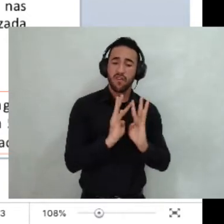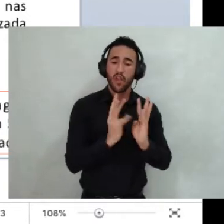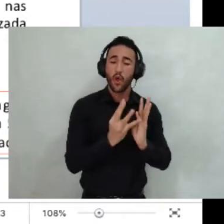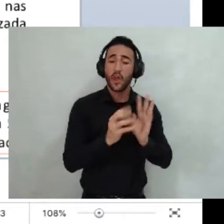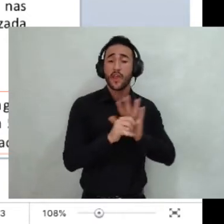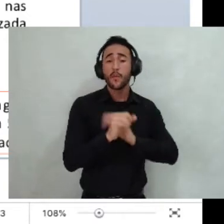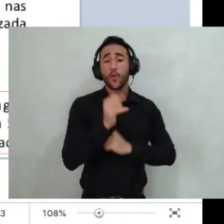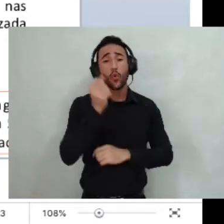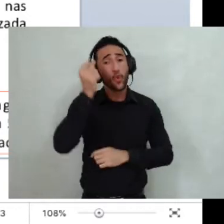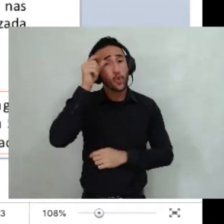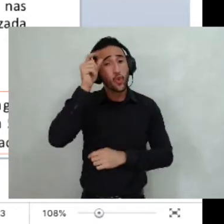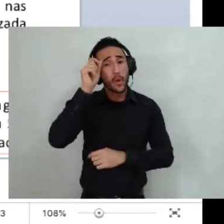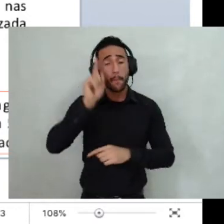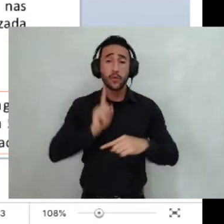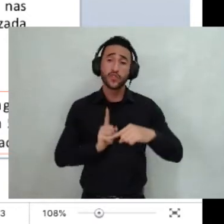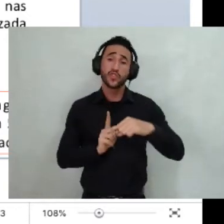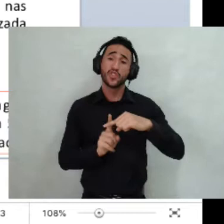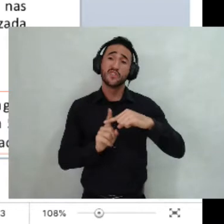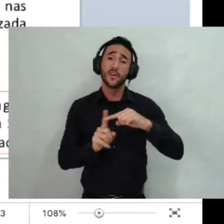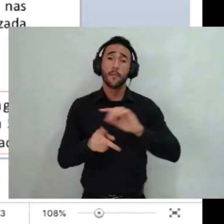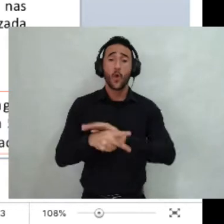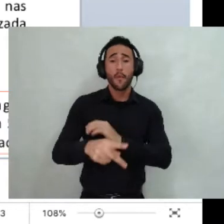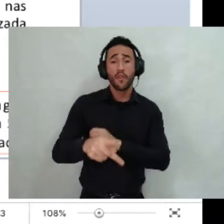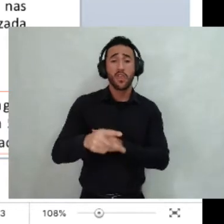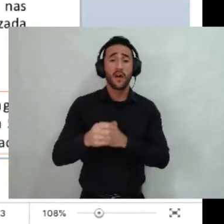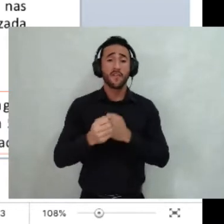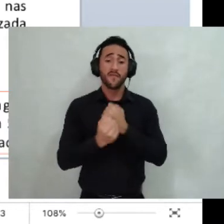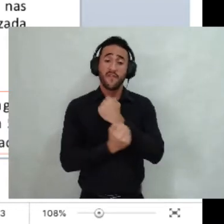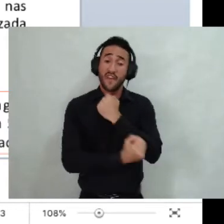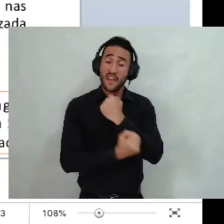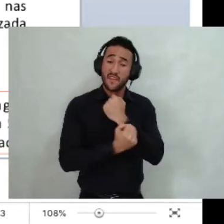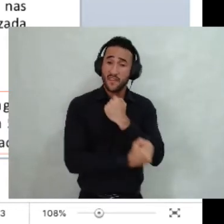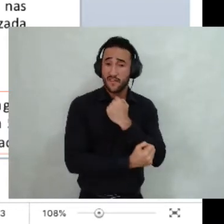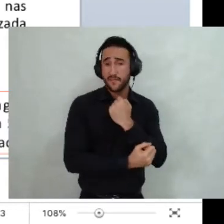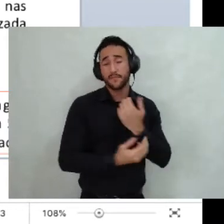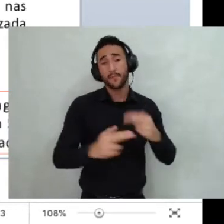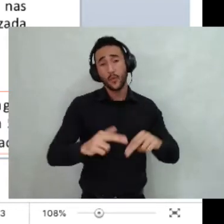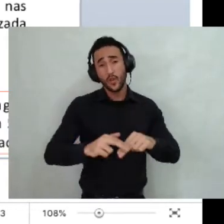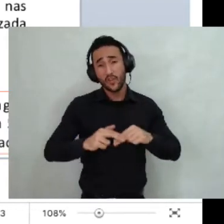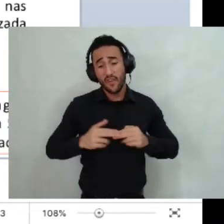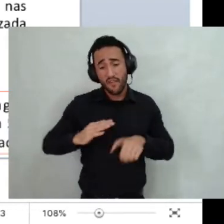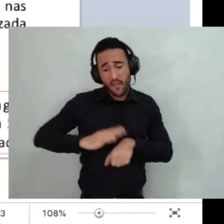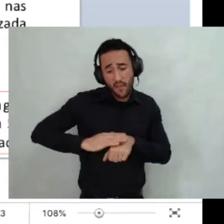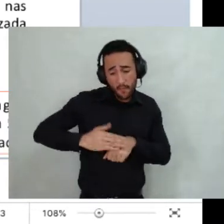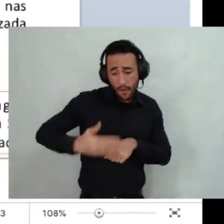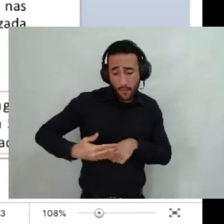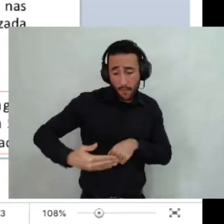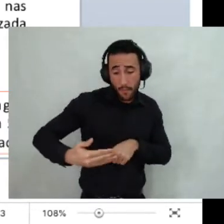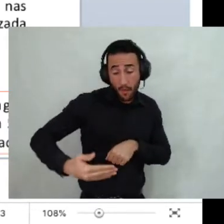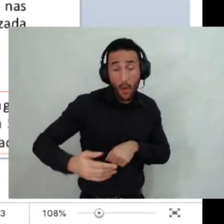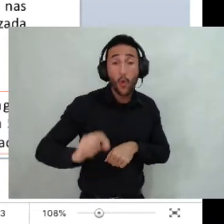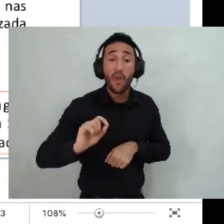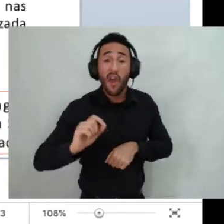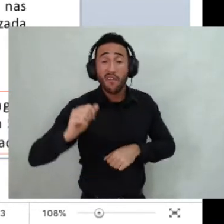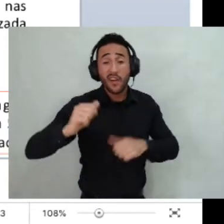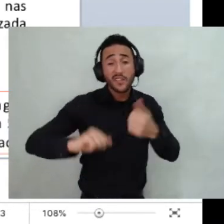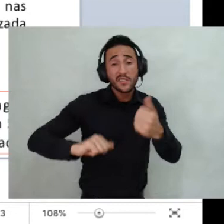a partir de fezes, e o que a gente está fazendo, ainda está em curso, uma avaliação do